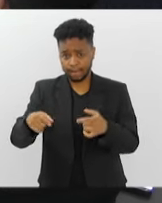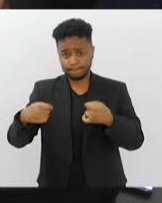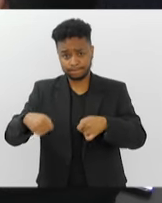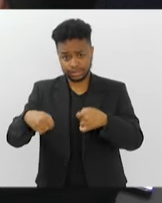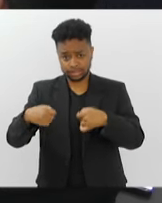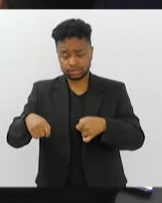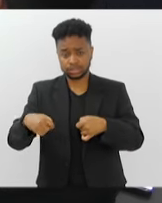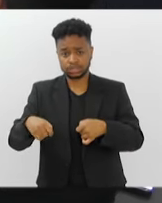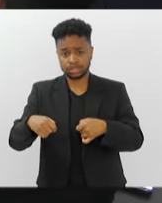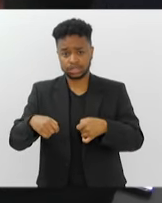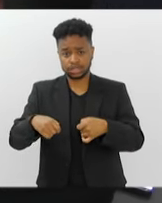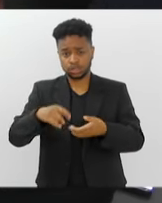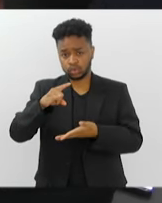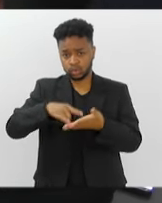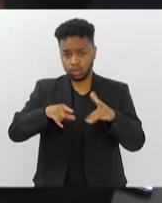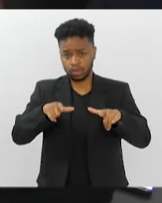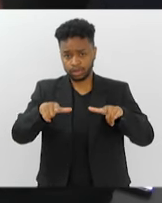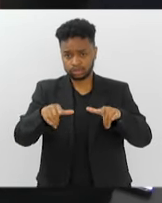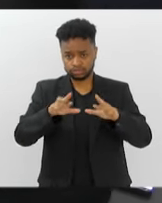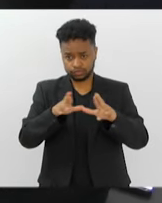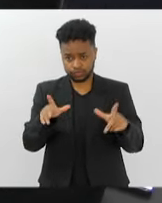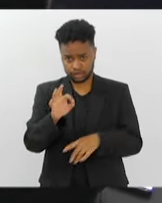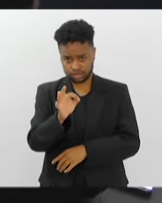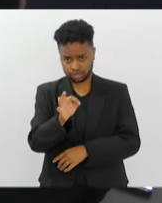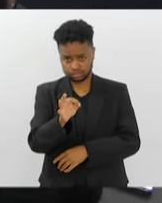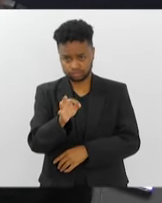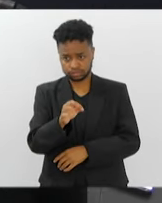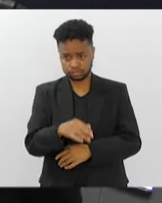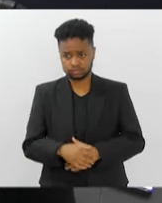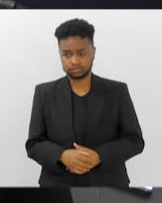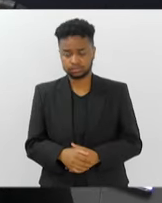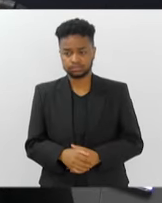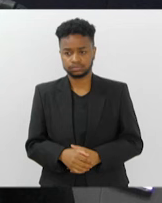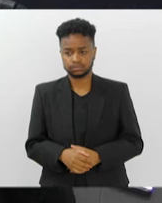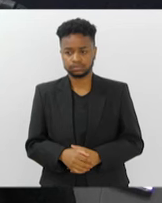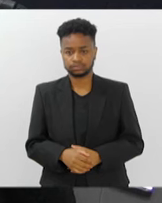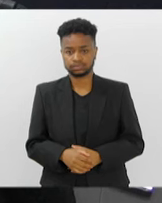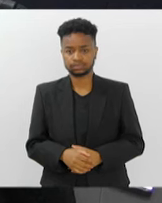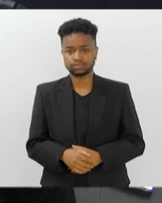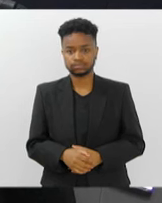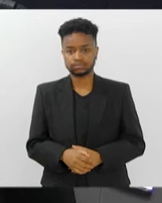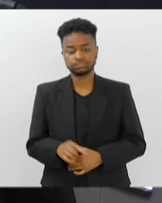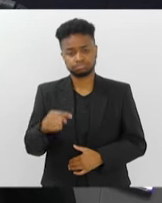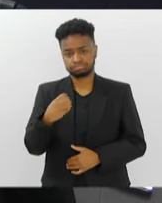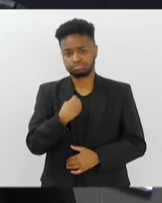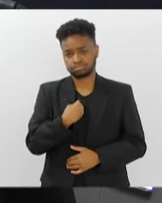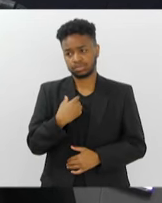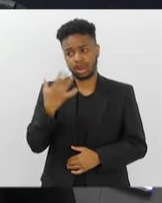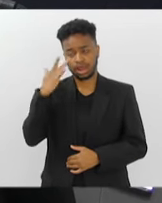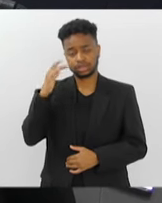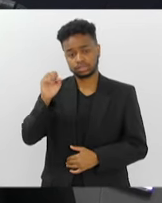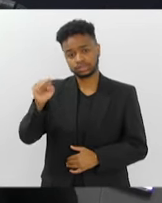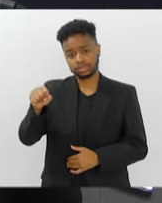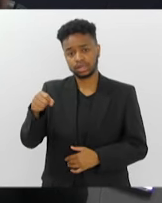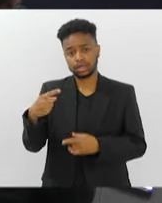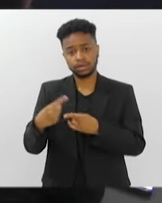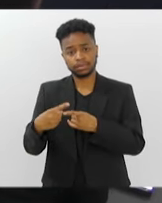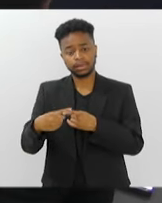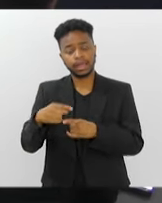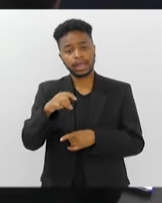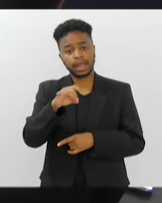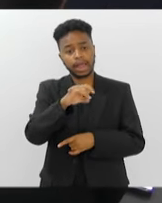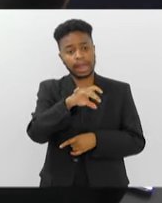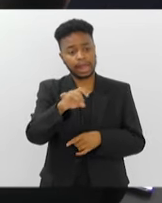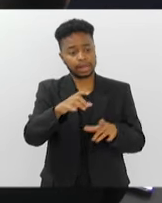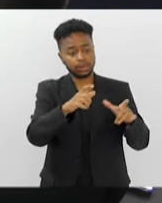uma Um certificado diferente nós nós acordamos que sim né e e para cada equipamento desse